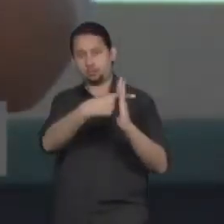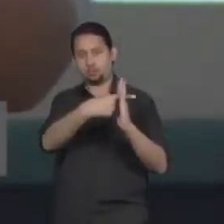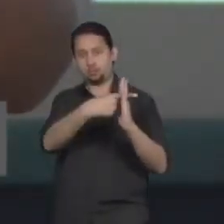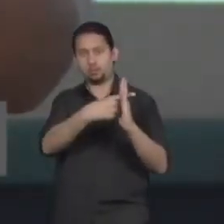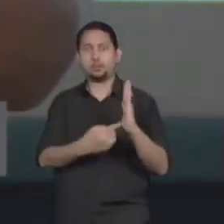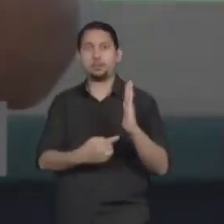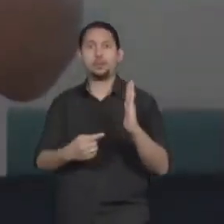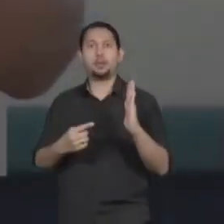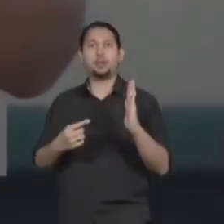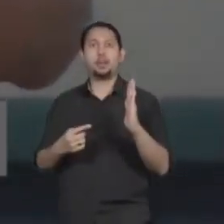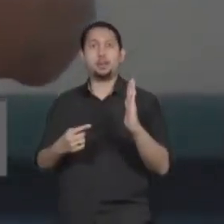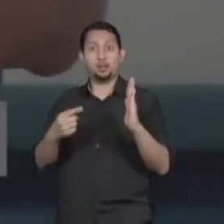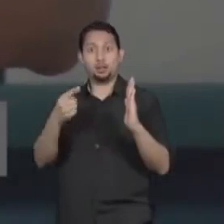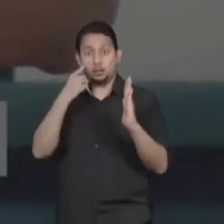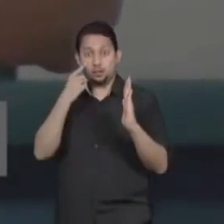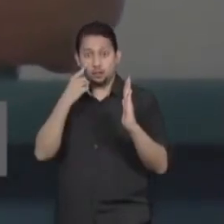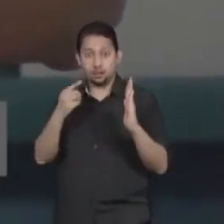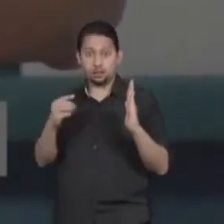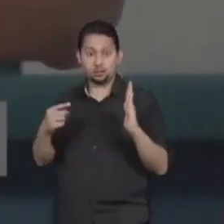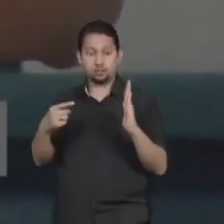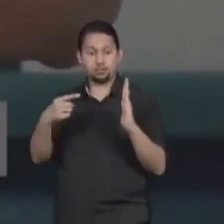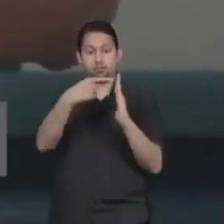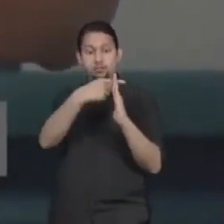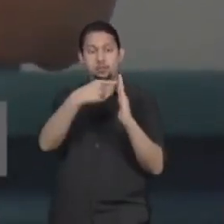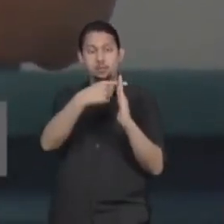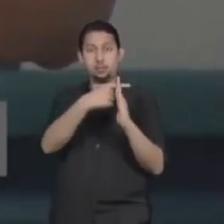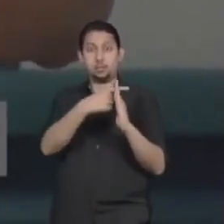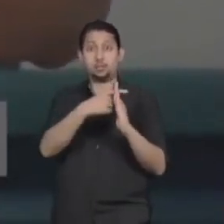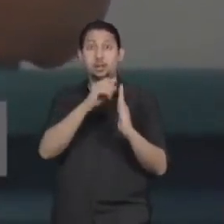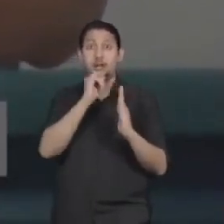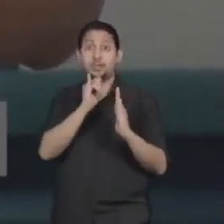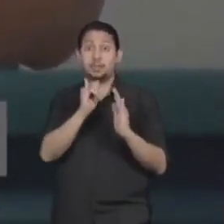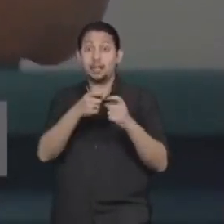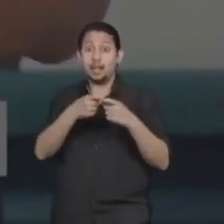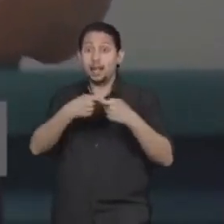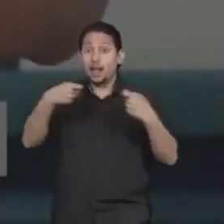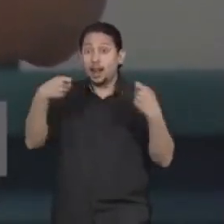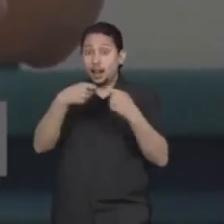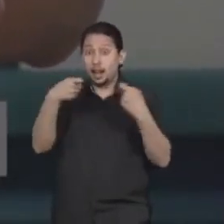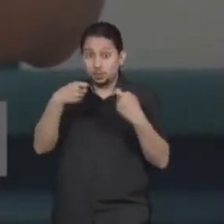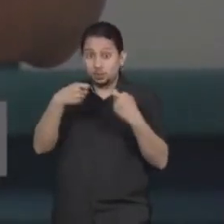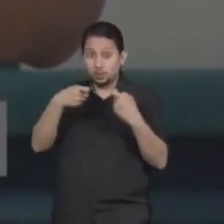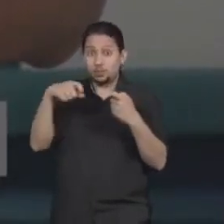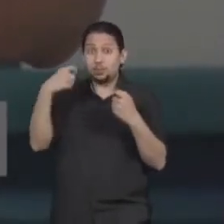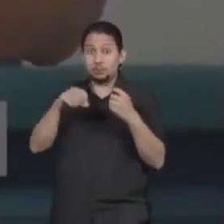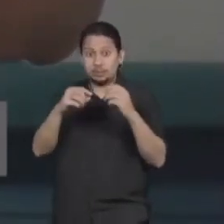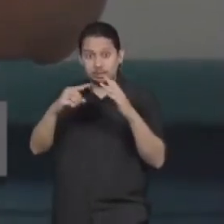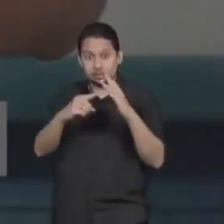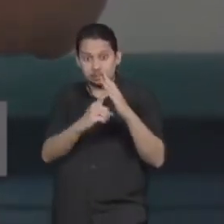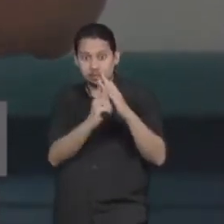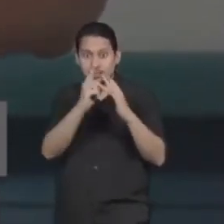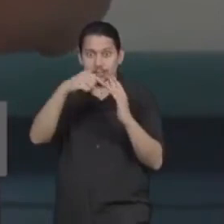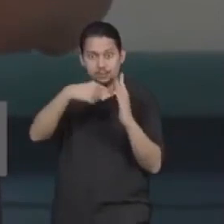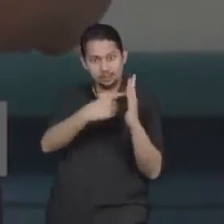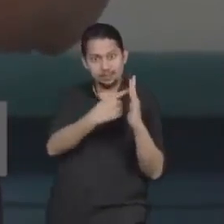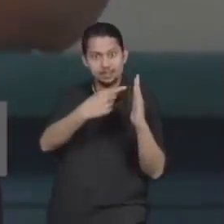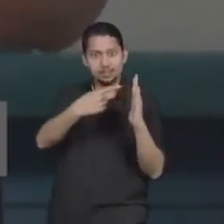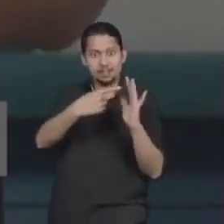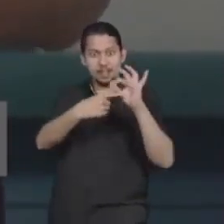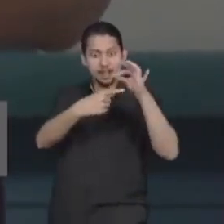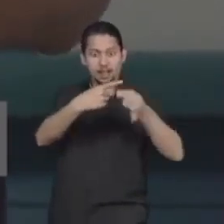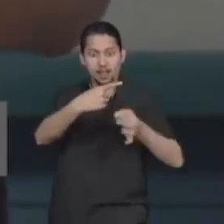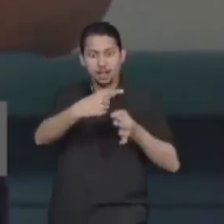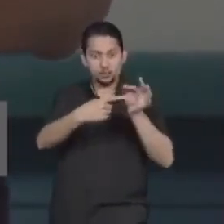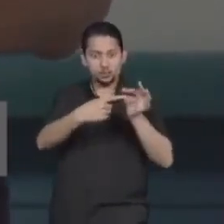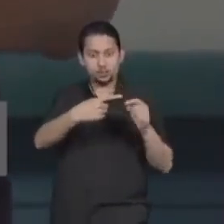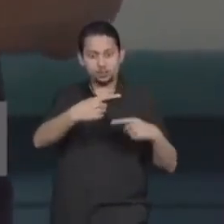Esse você vai encaixar aqui, ó. Só que você não pode esquecer do elástico de passar aqui, ó, antes, no de